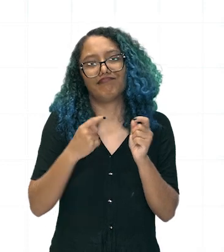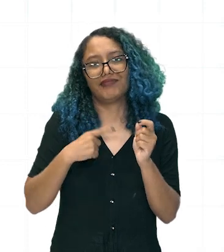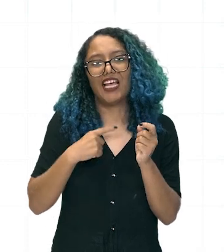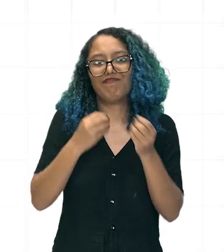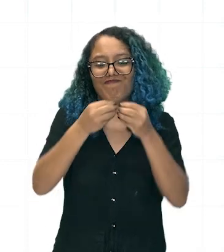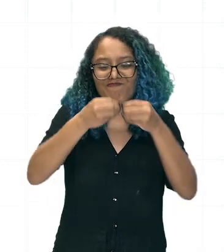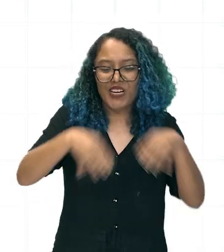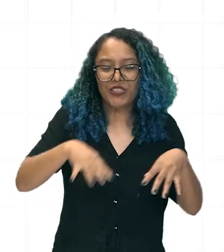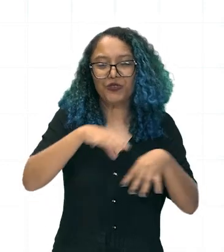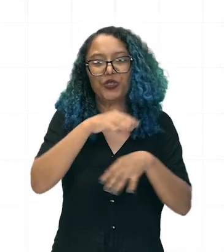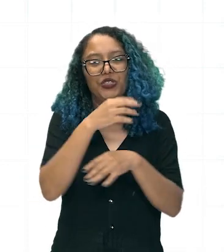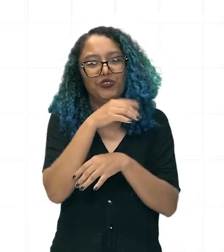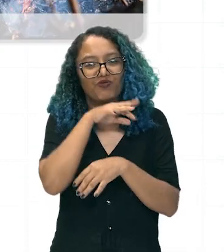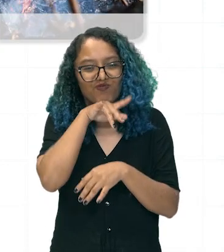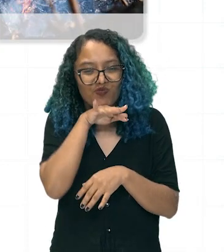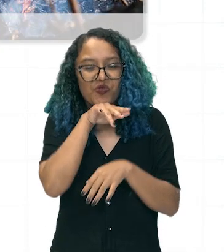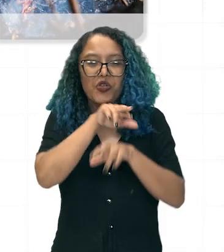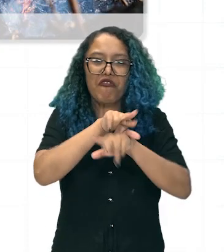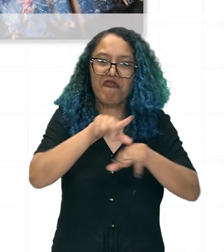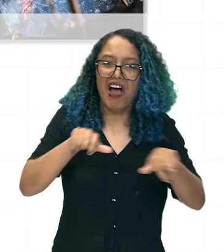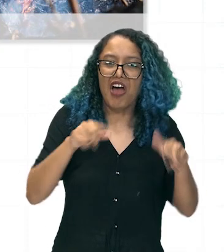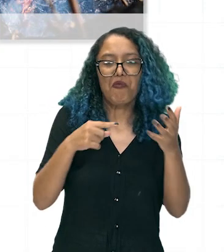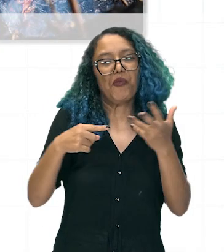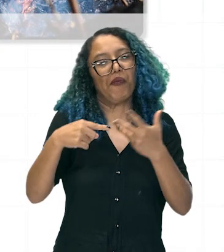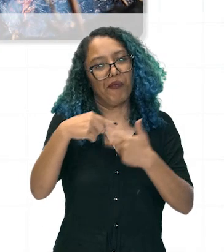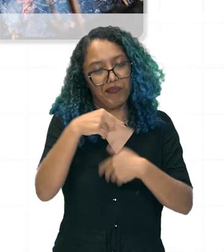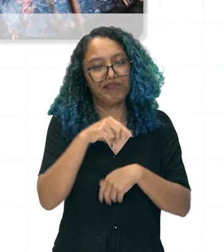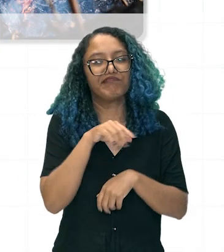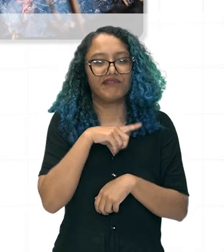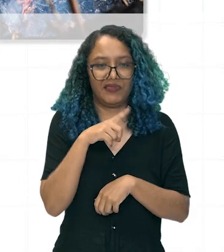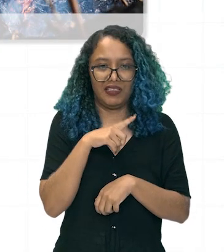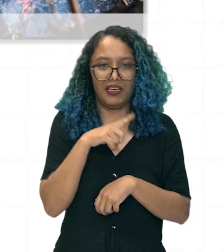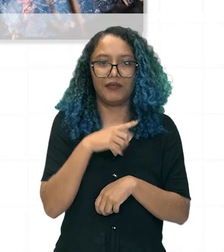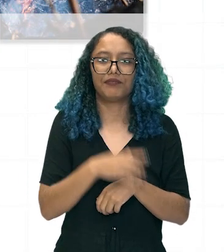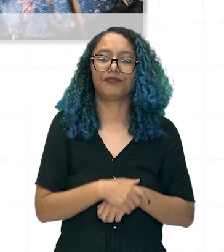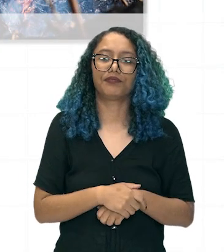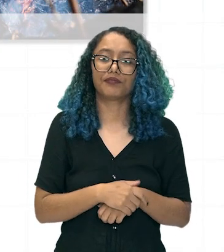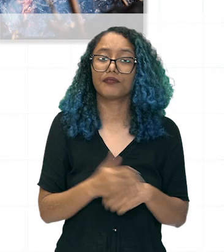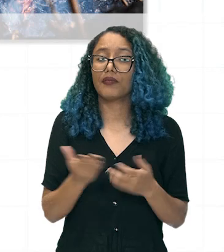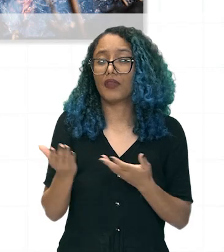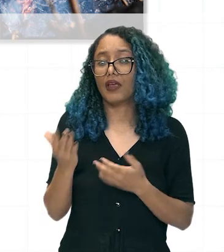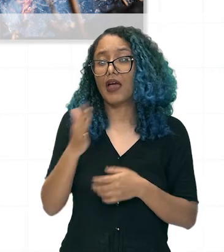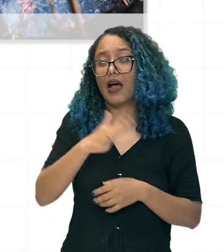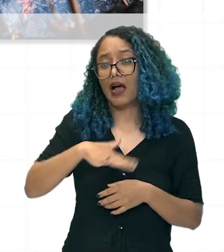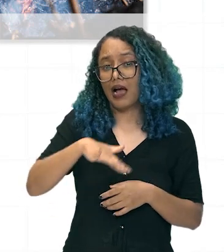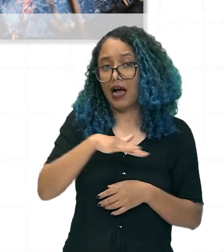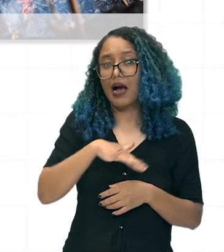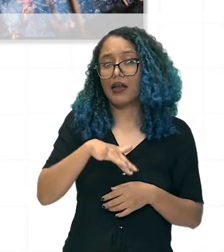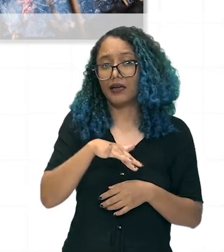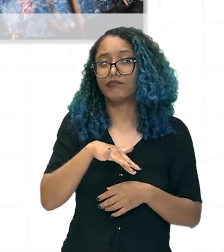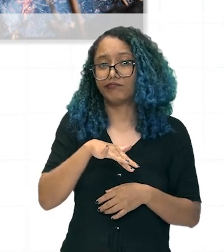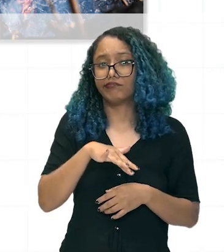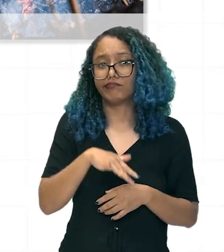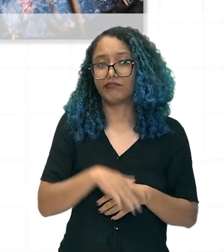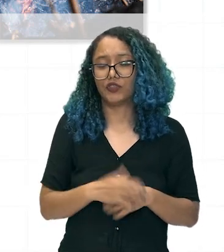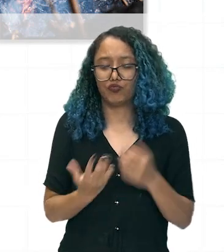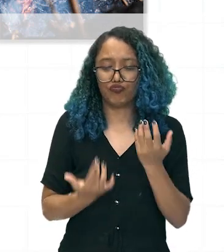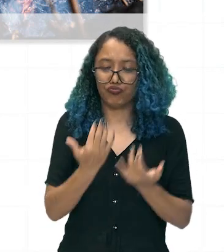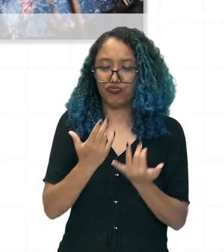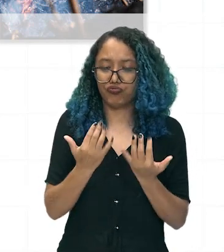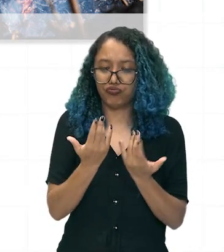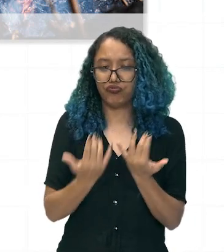vejam aí que nas imagens nós podemos ver que são fogos que perderam o controle